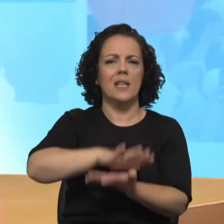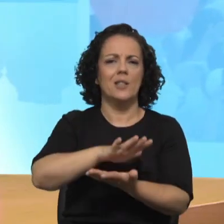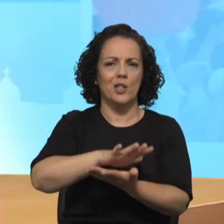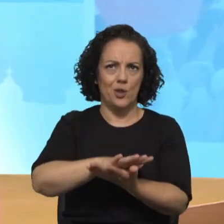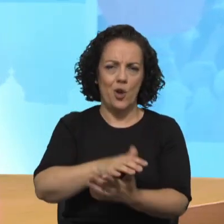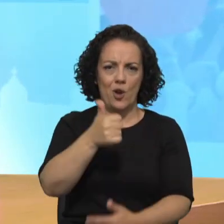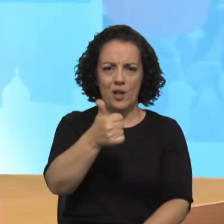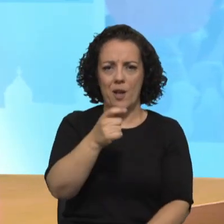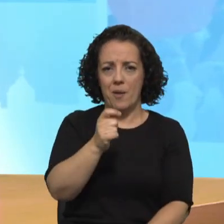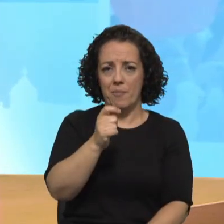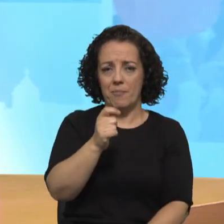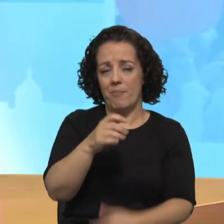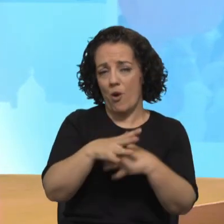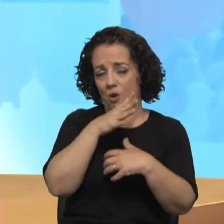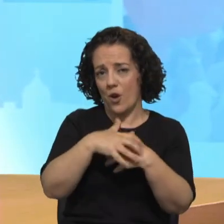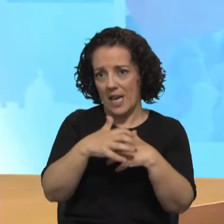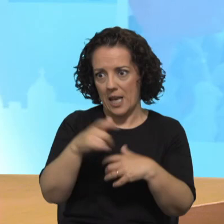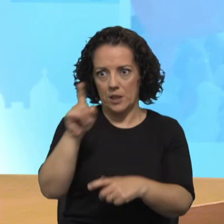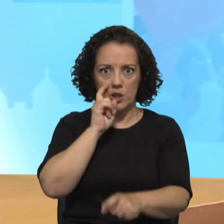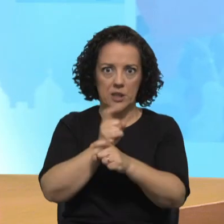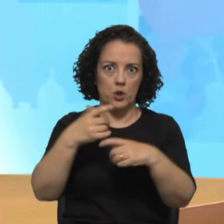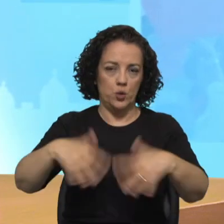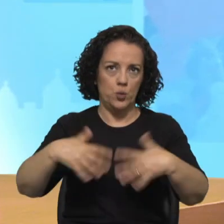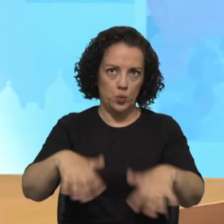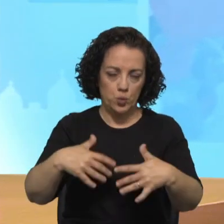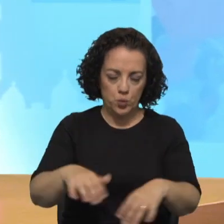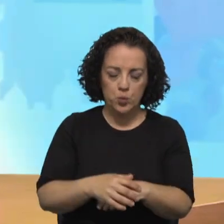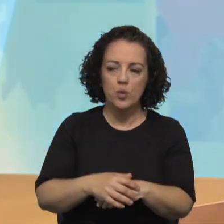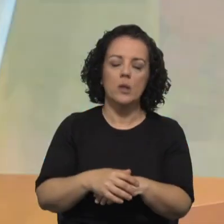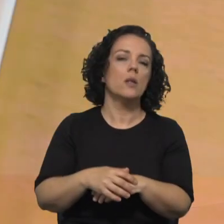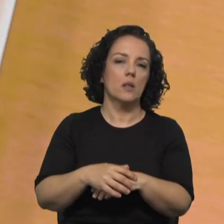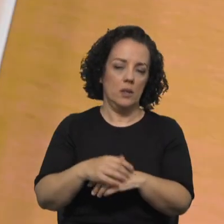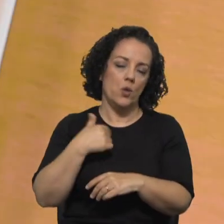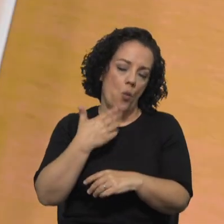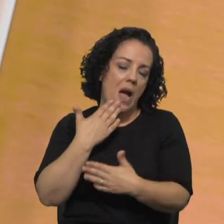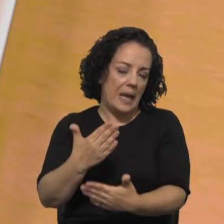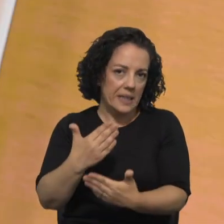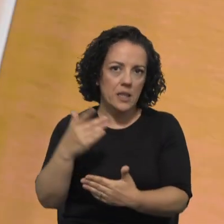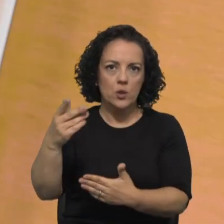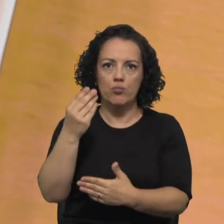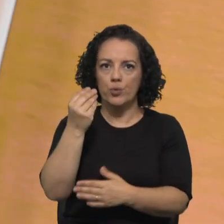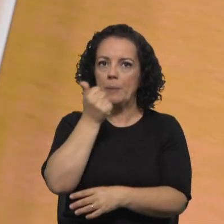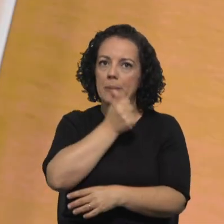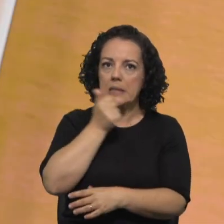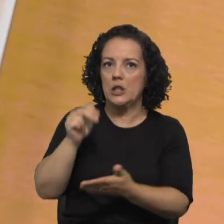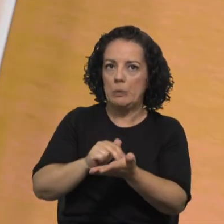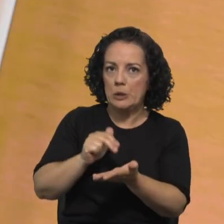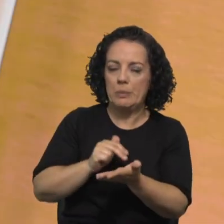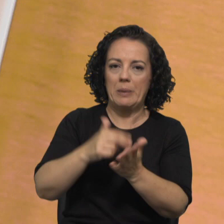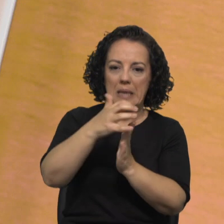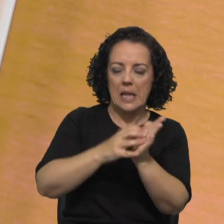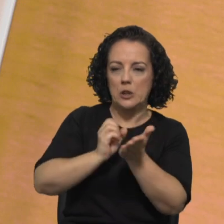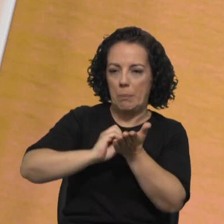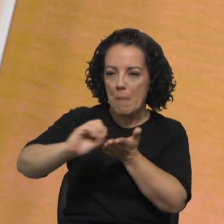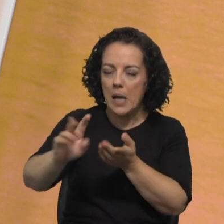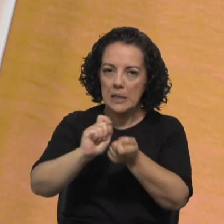a Bertrand, e que são muito exigentes, não é? E que acompanharam mesmo, que eu fico grata porque tiveram muita paciência em esperar que eu mandasse os textos, mas ao